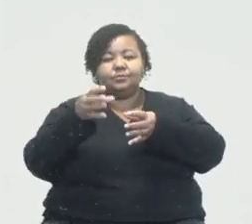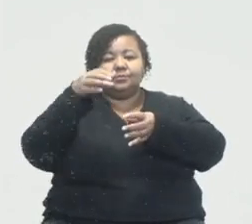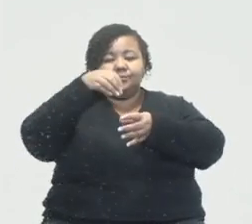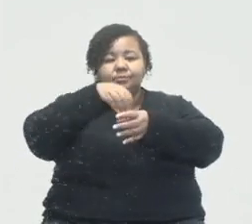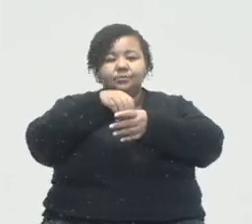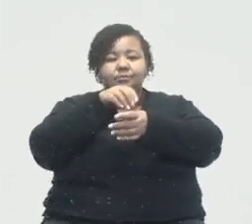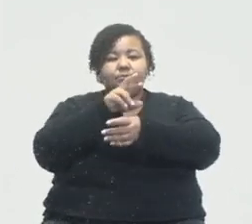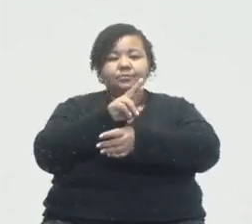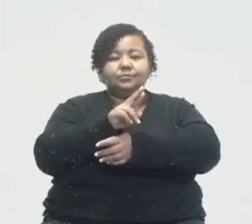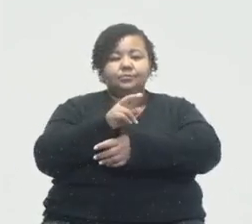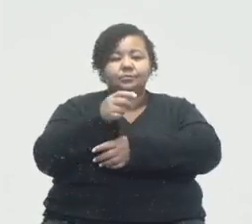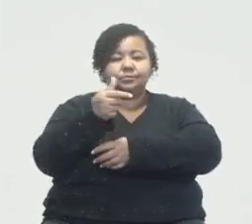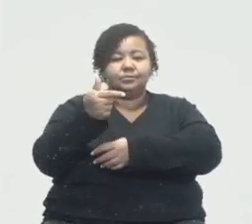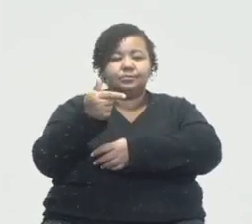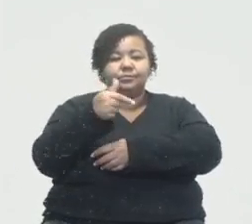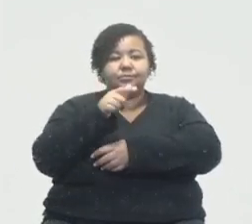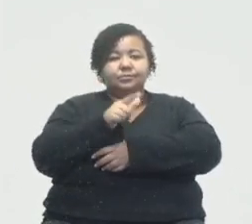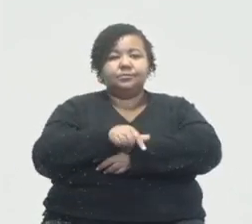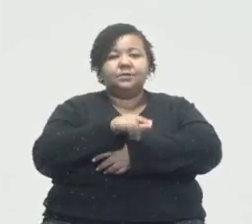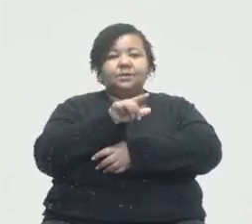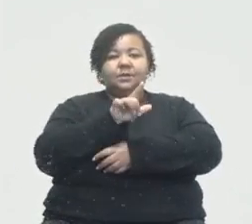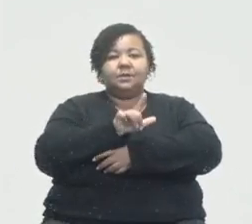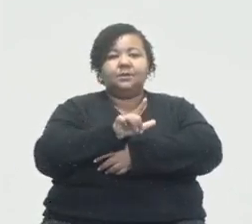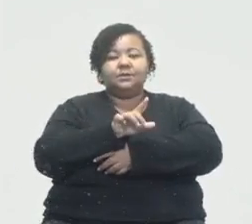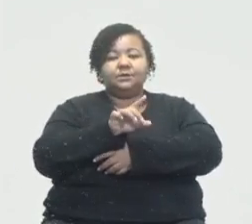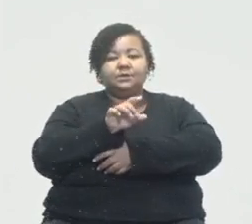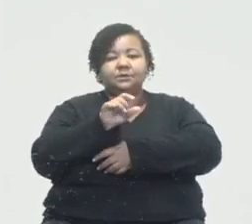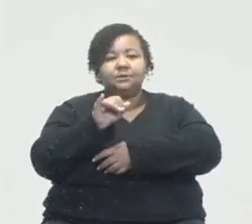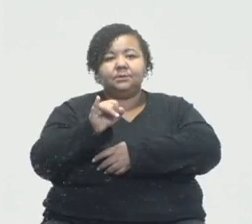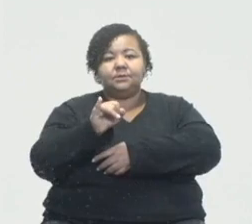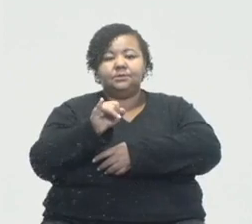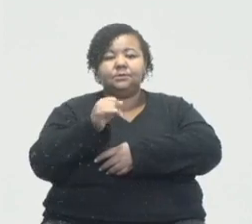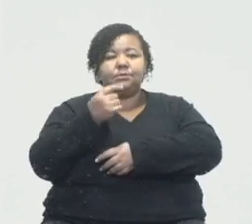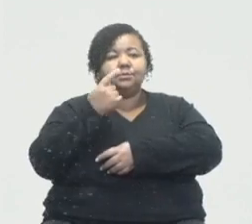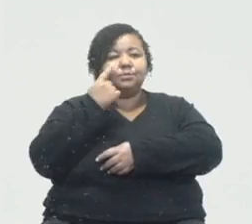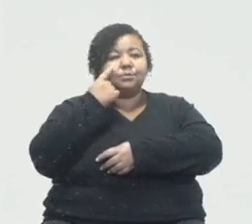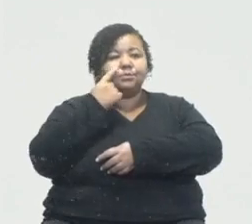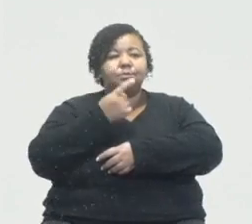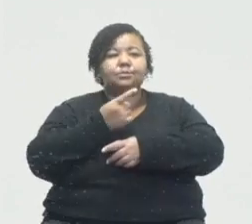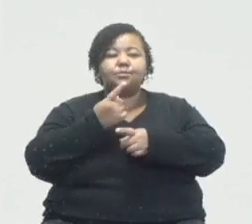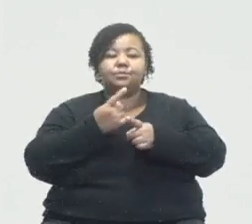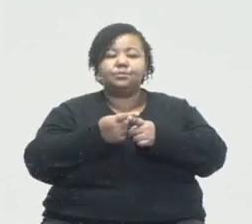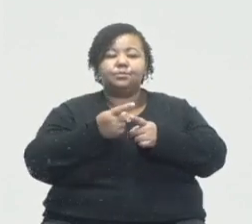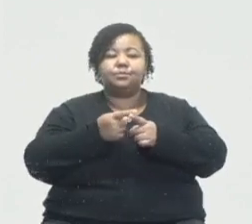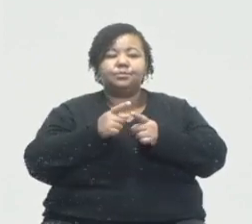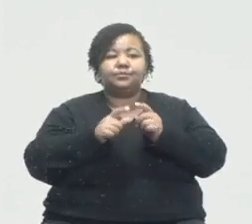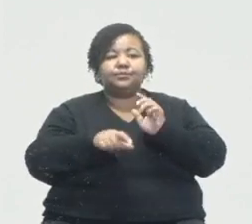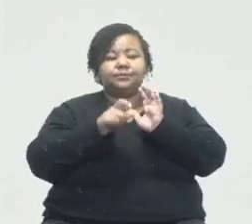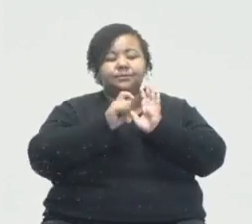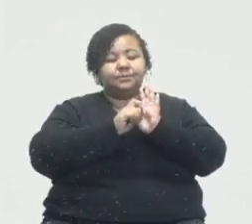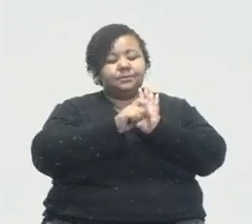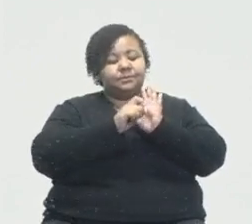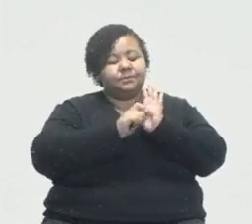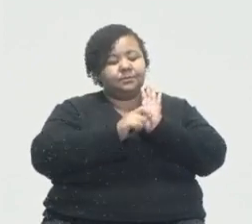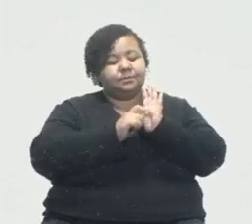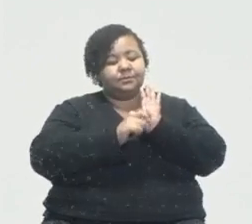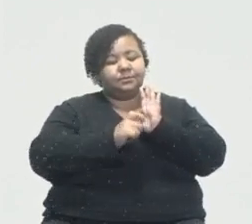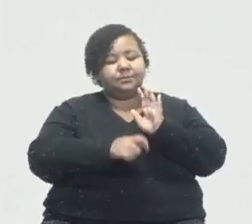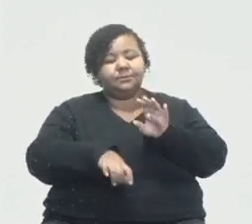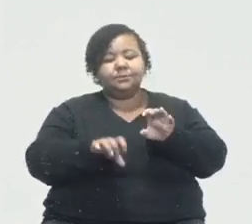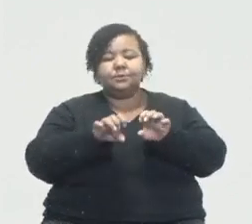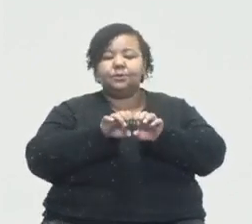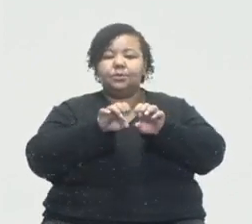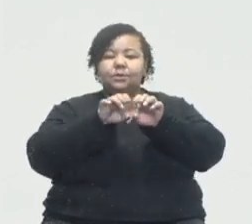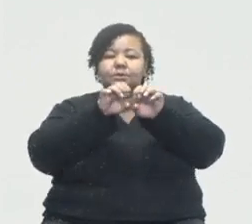R2, ele é linearmente independente. Veja por quê. Se reescrevermos aquela equação lá